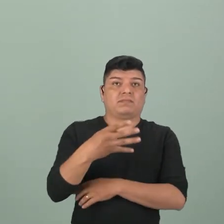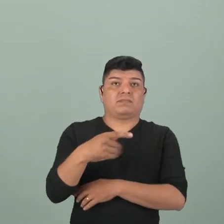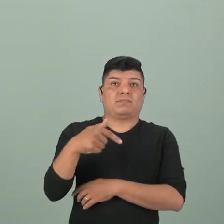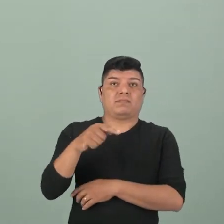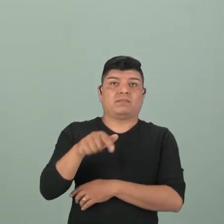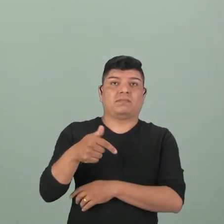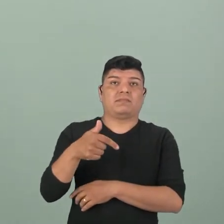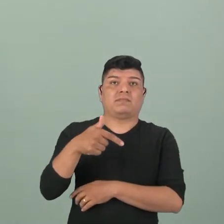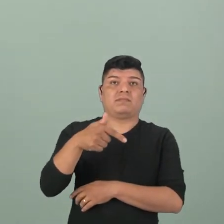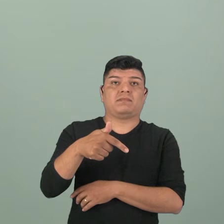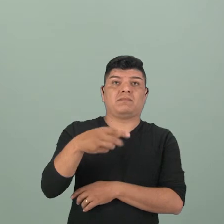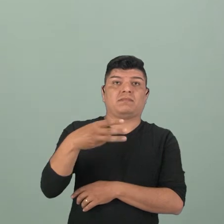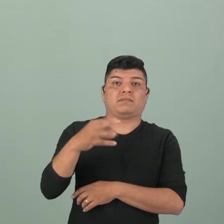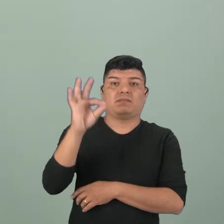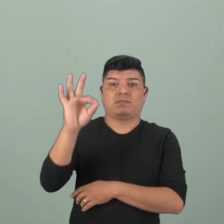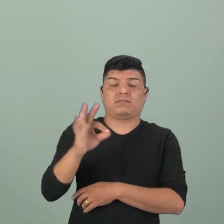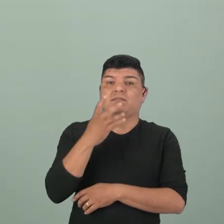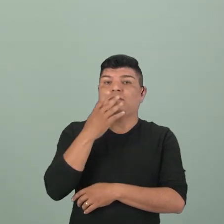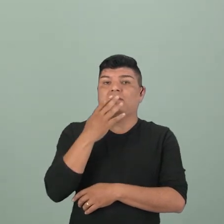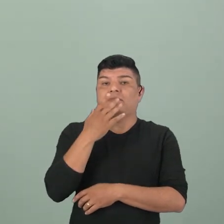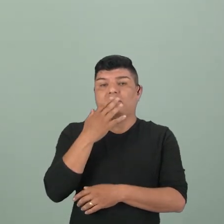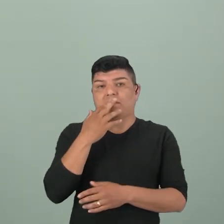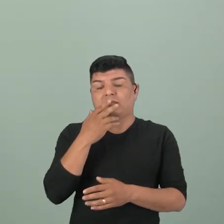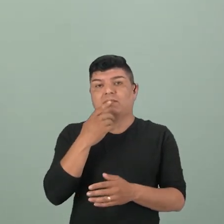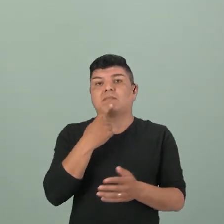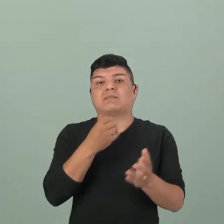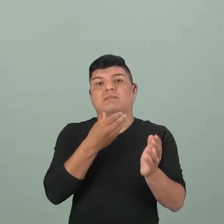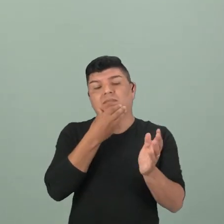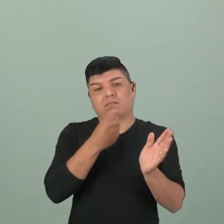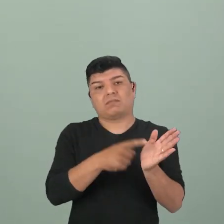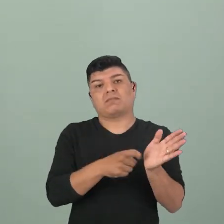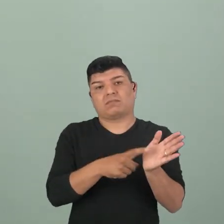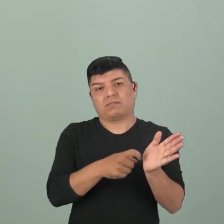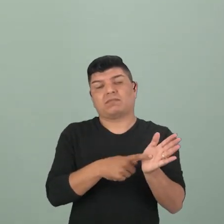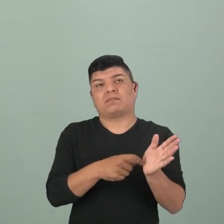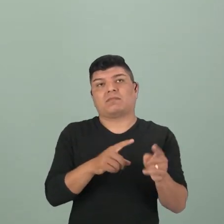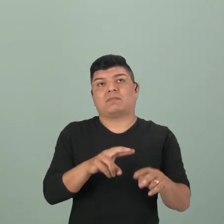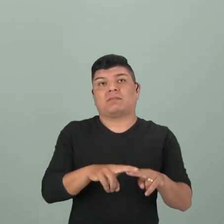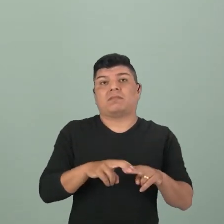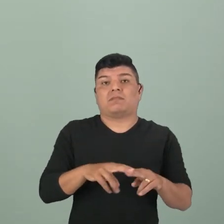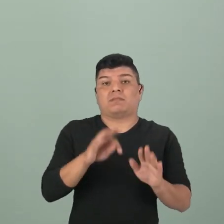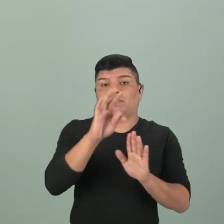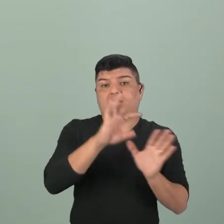47,73% se declarando da cor branca. Mas quando você olha no contexto geral da população, a gente vê